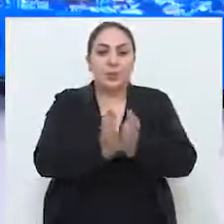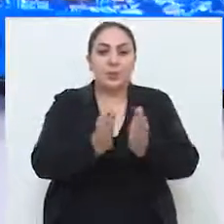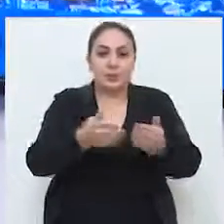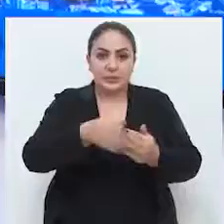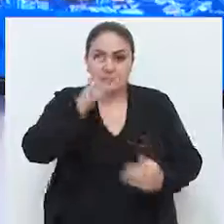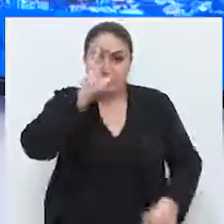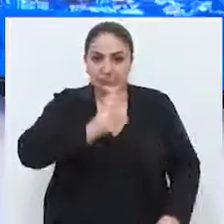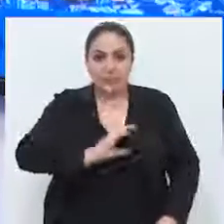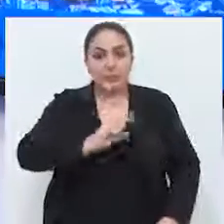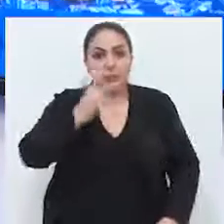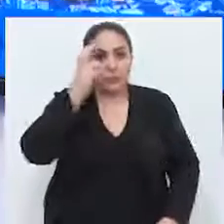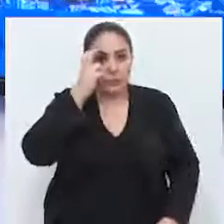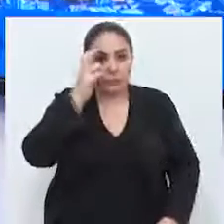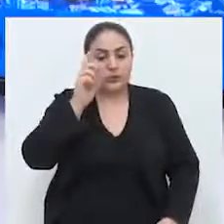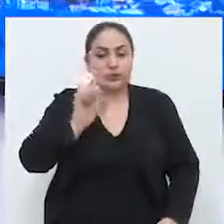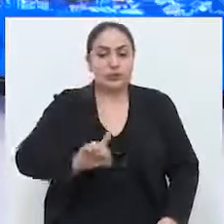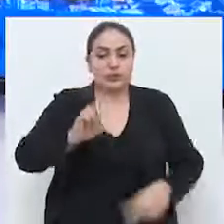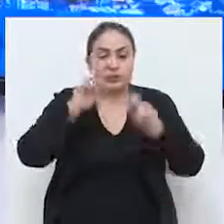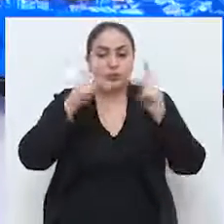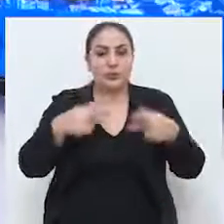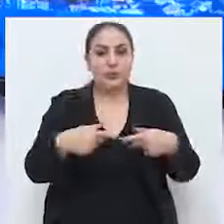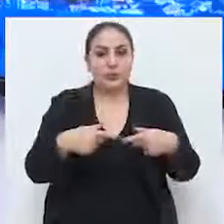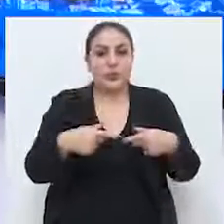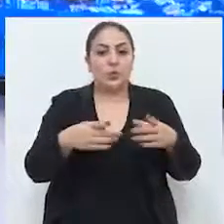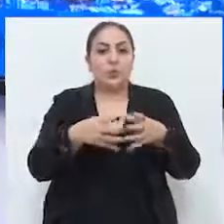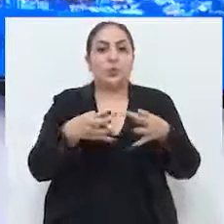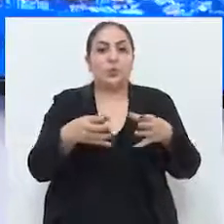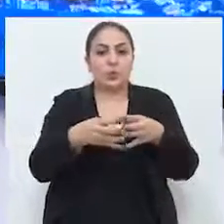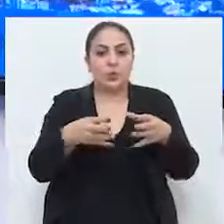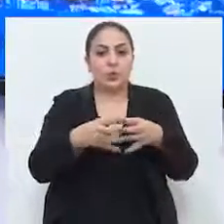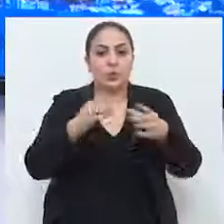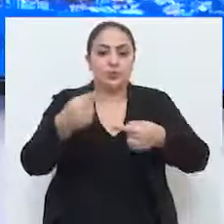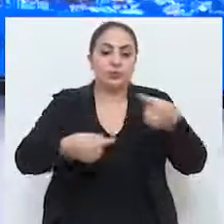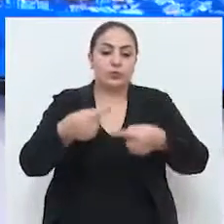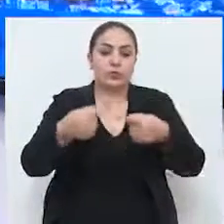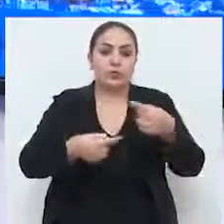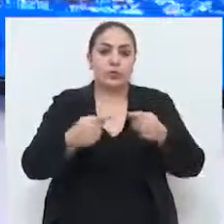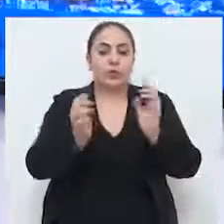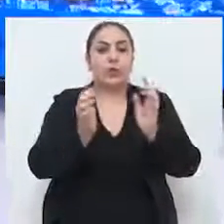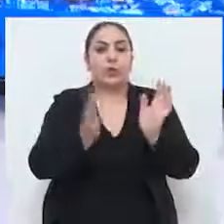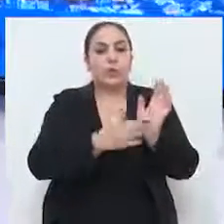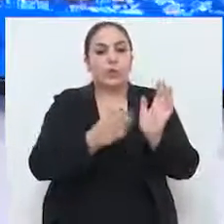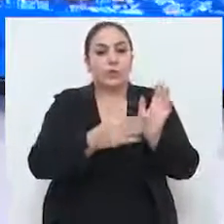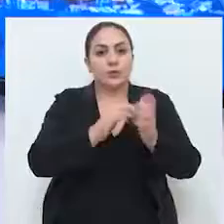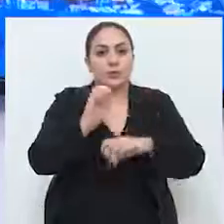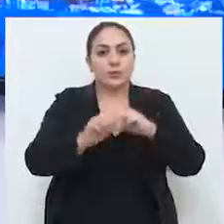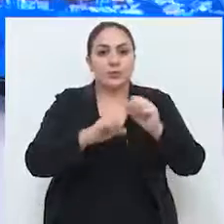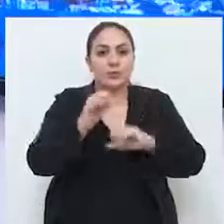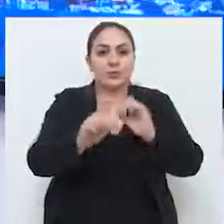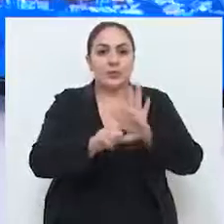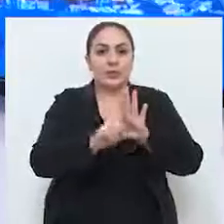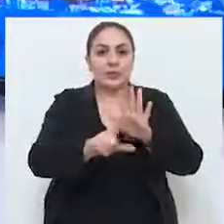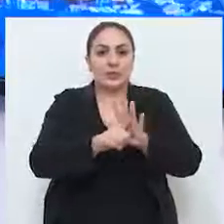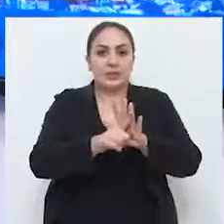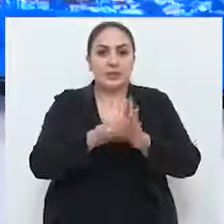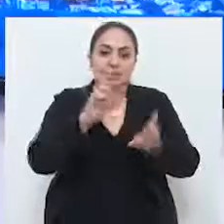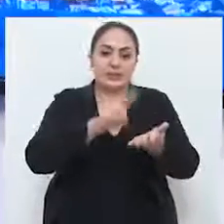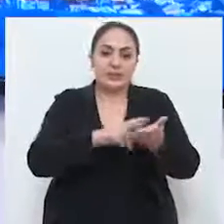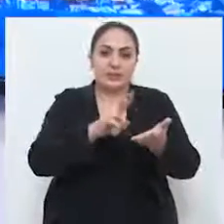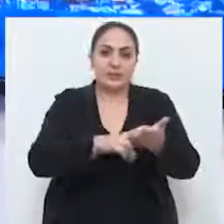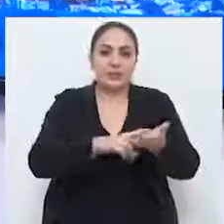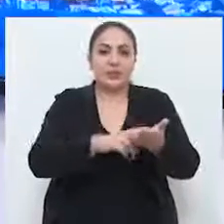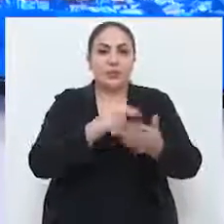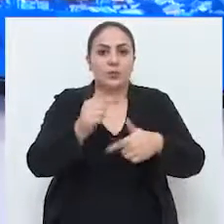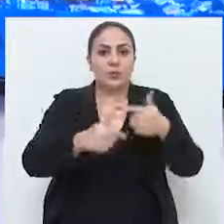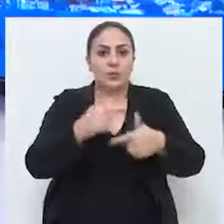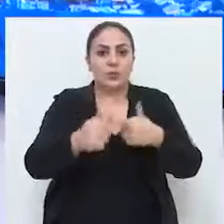da Comissão de Cidadania, Cultura e Direitos Humanos, o grupo vai discutir a proposta de alteração da lei que